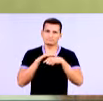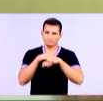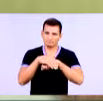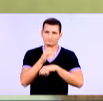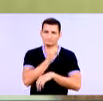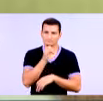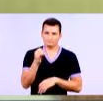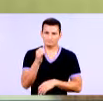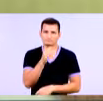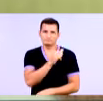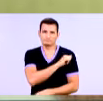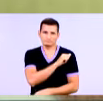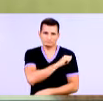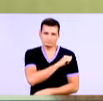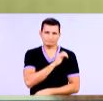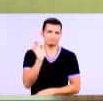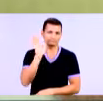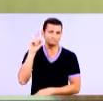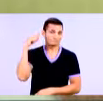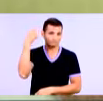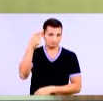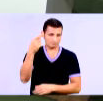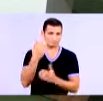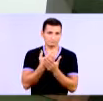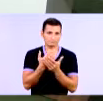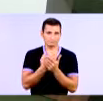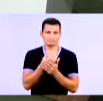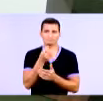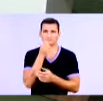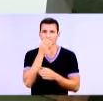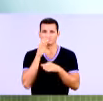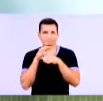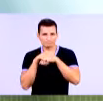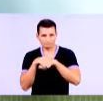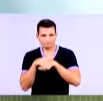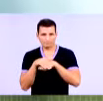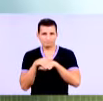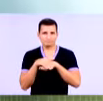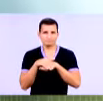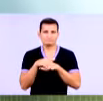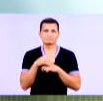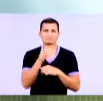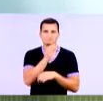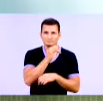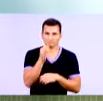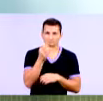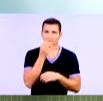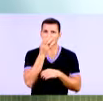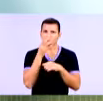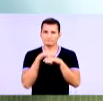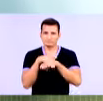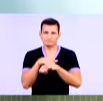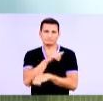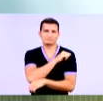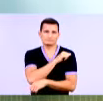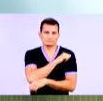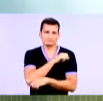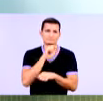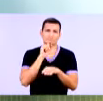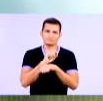tutores, alunos. Até a próxima aula. Então é isso. Boa noite, professor Fábio. Boa noite, tutores. Boa noite, alunos. Nós